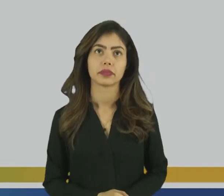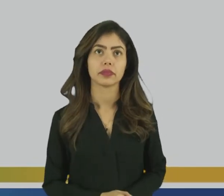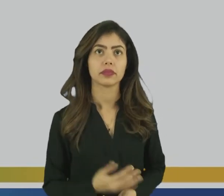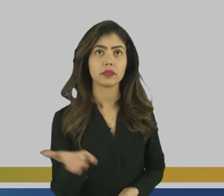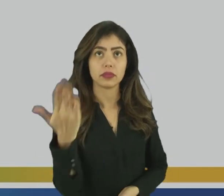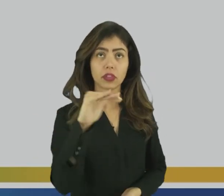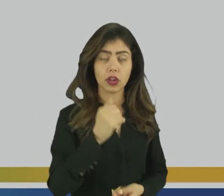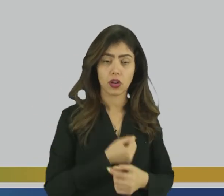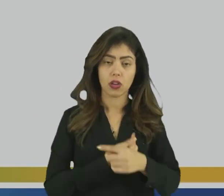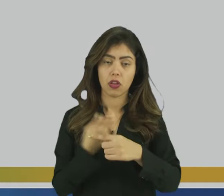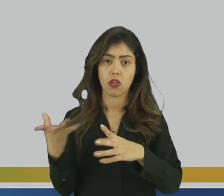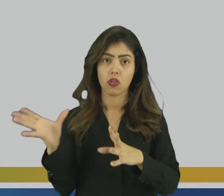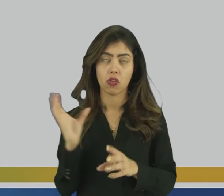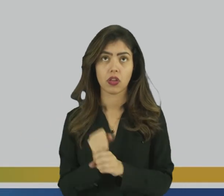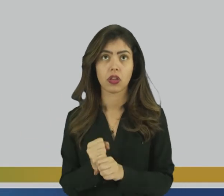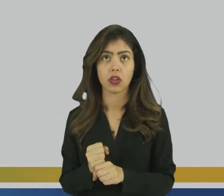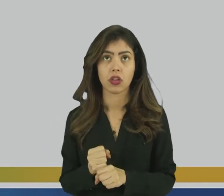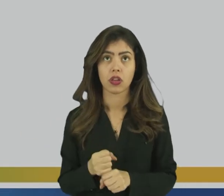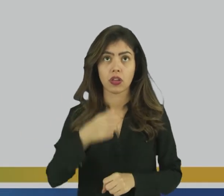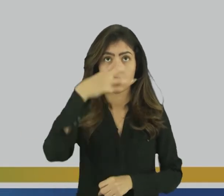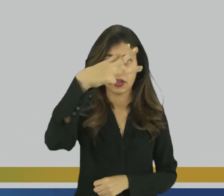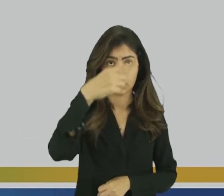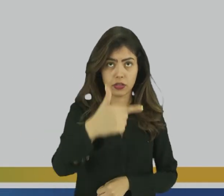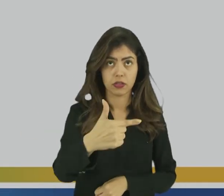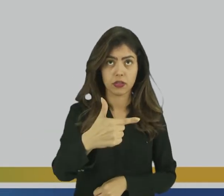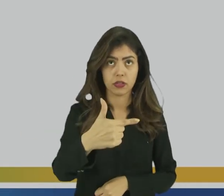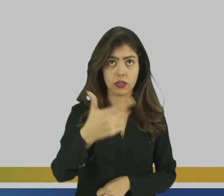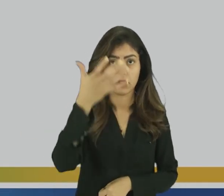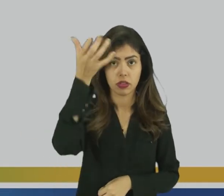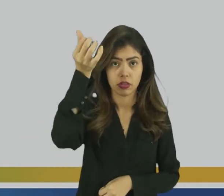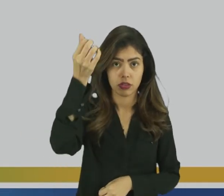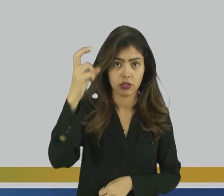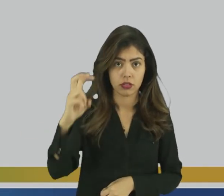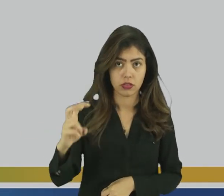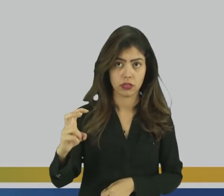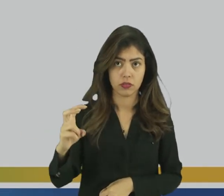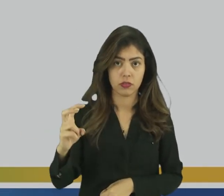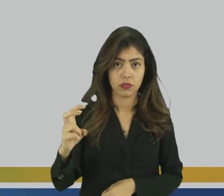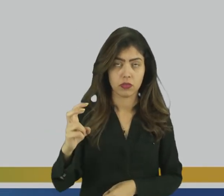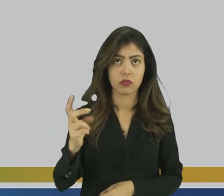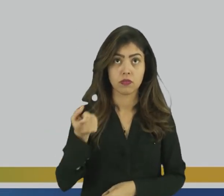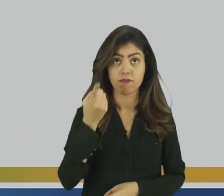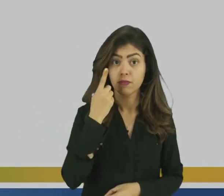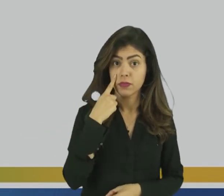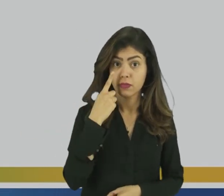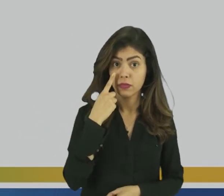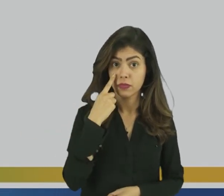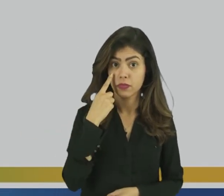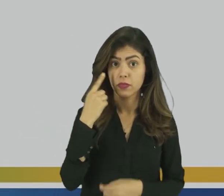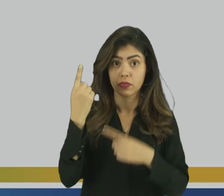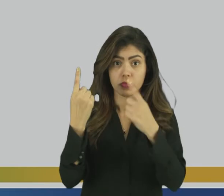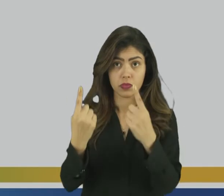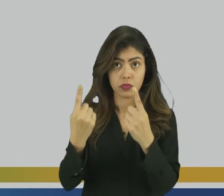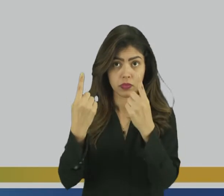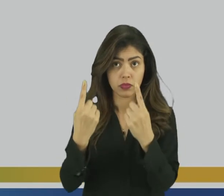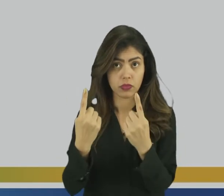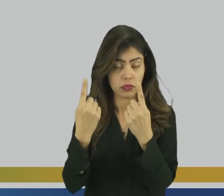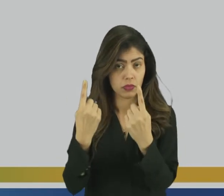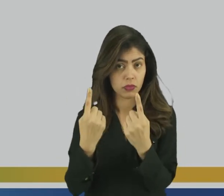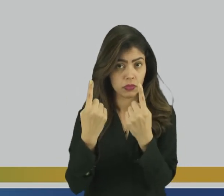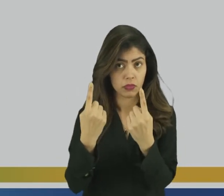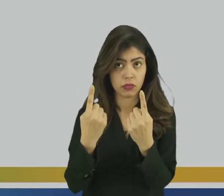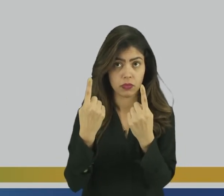exemplo, vamos somar as frações 3/meios e 6/quintos. Observe que essas duas frações,